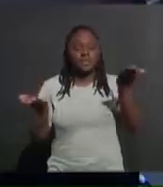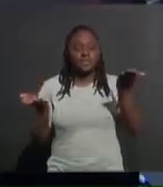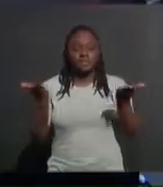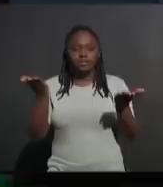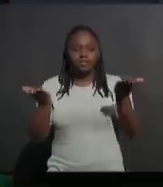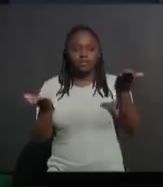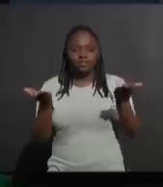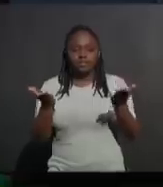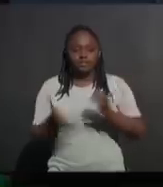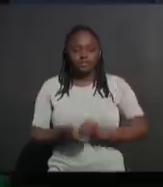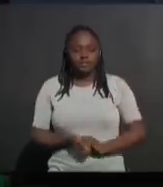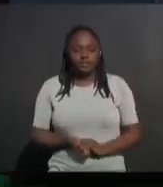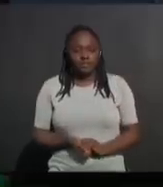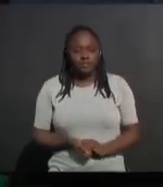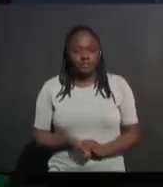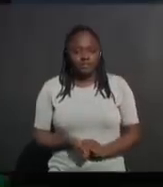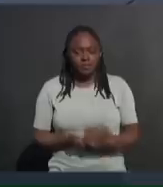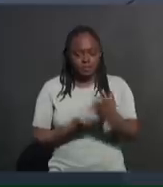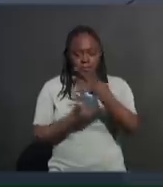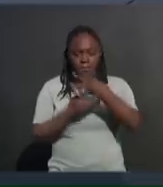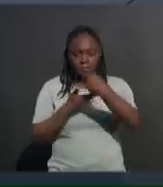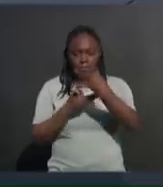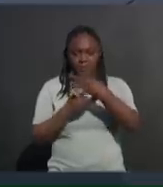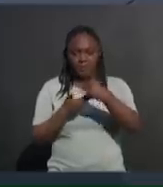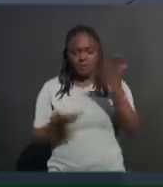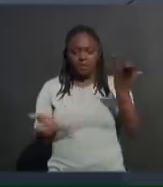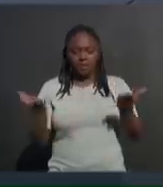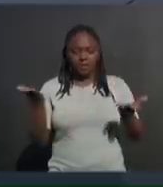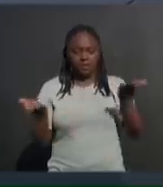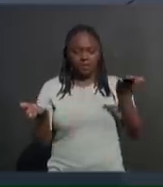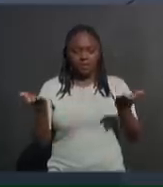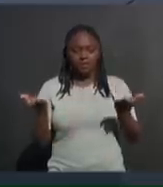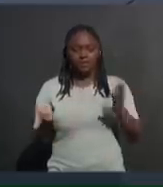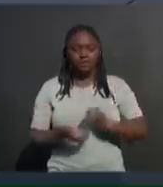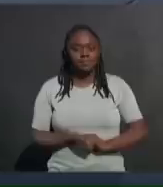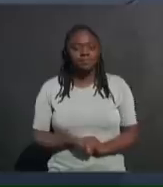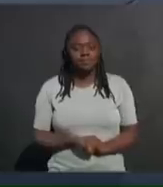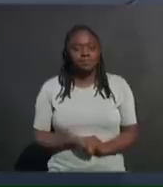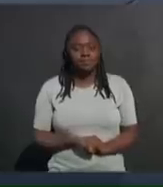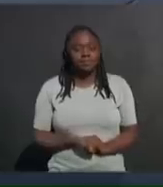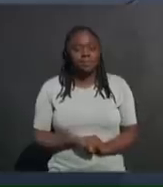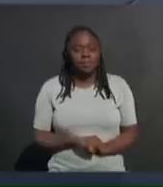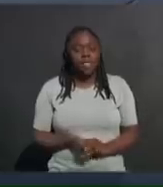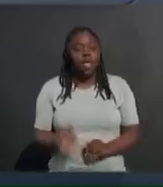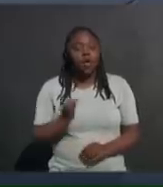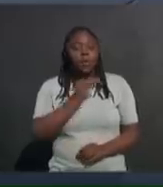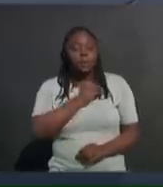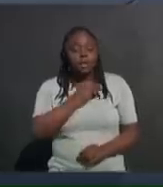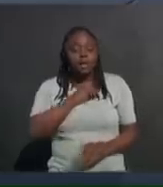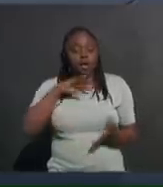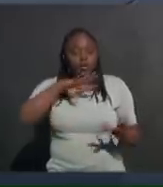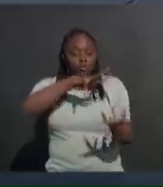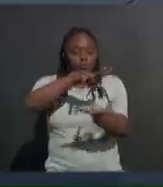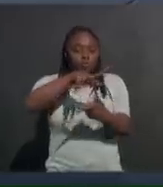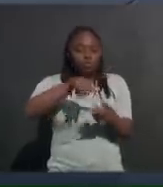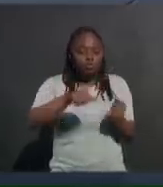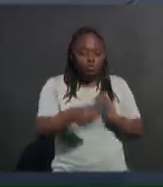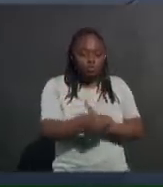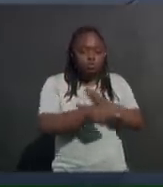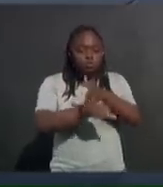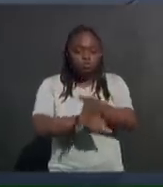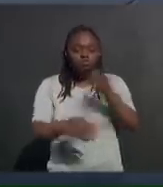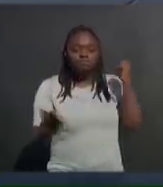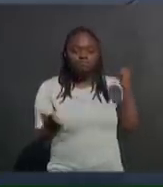equilibre-se. Fala comigo, equilibre-se. A entrada do pecado no mundo marcou